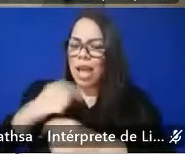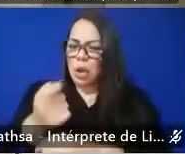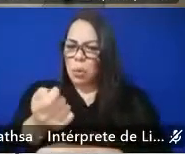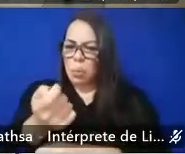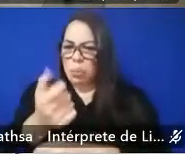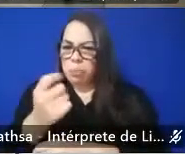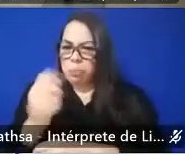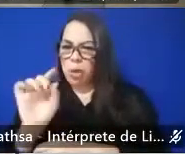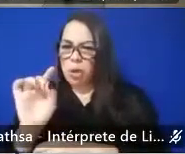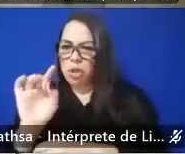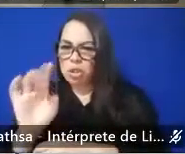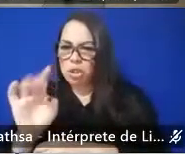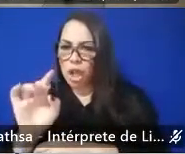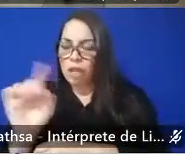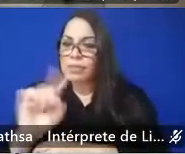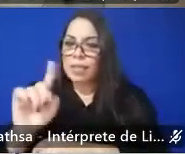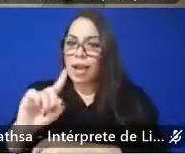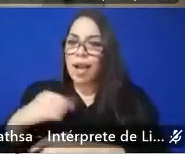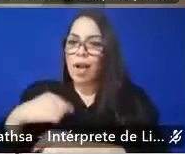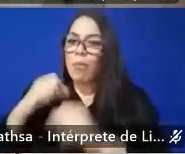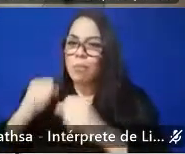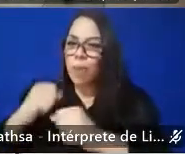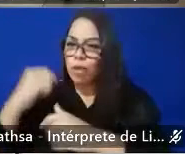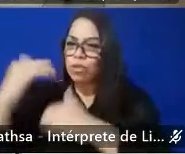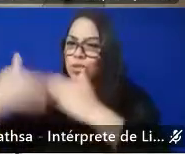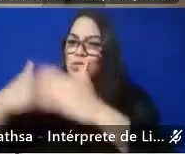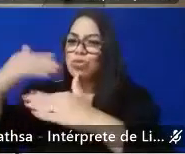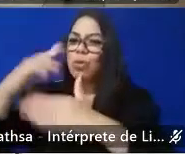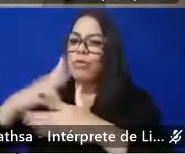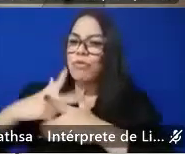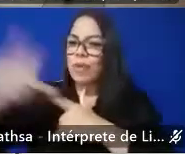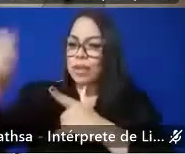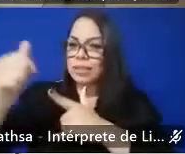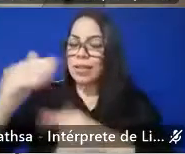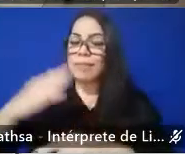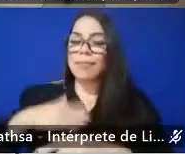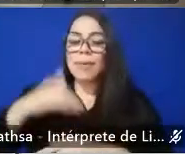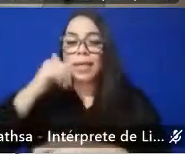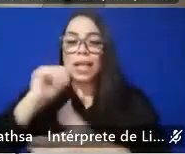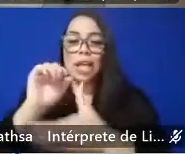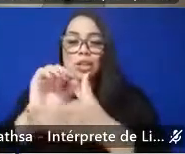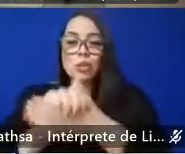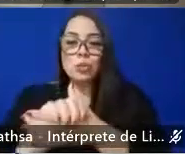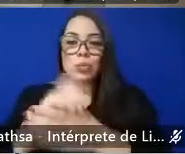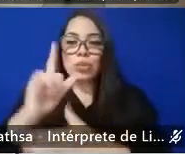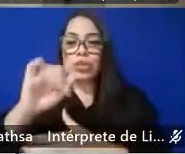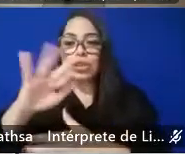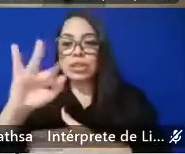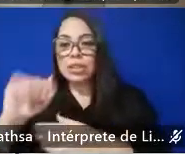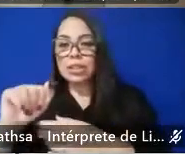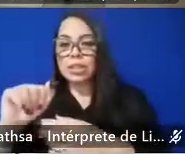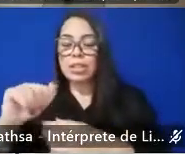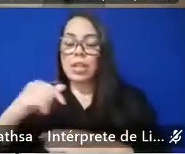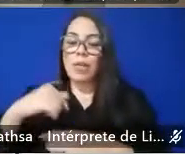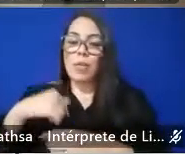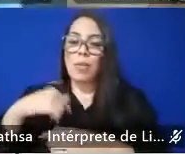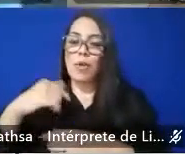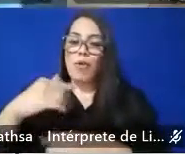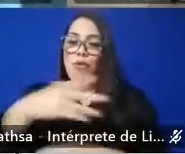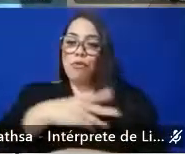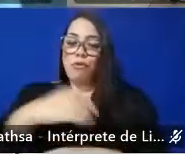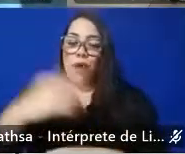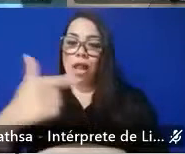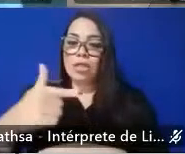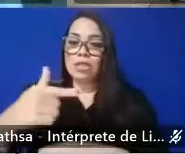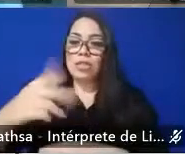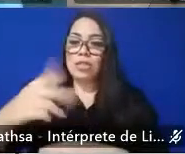podia muito bem contrariá-las a minha esposa Cristina e meus enteados Breno Stephanie minha base meu chão firme